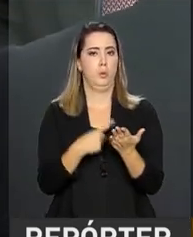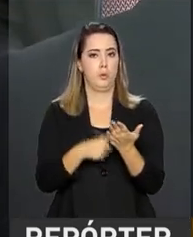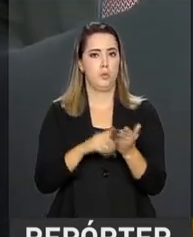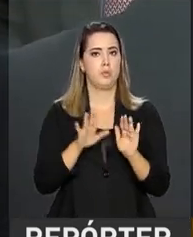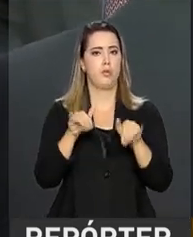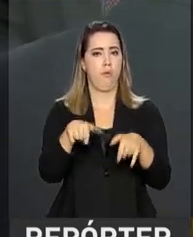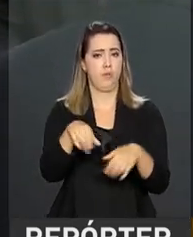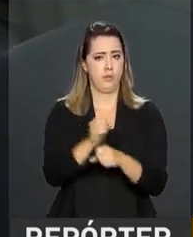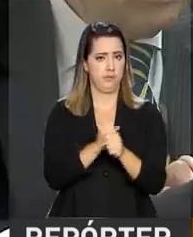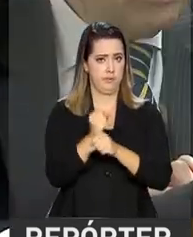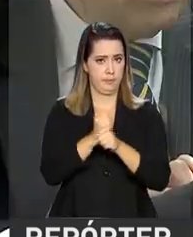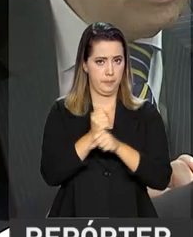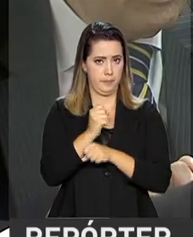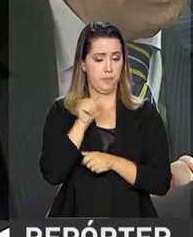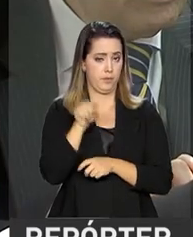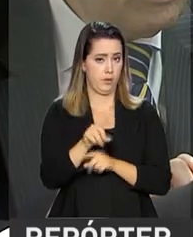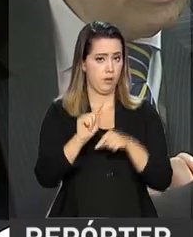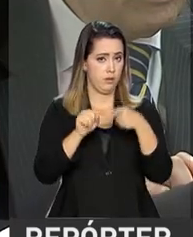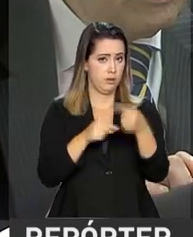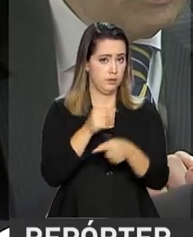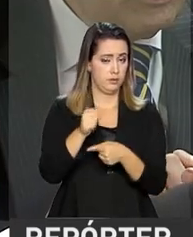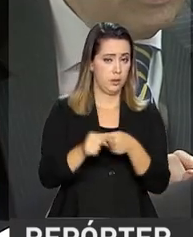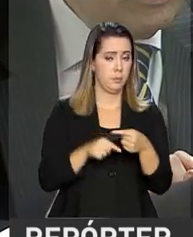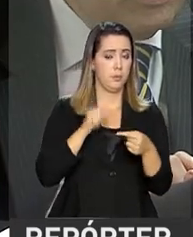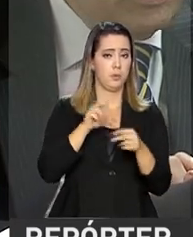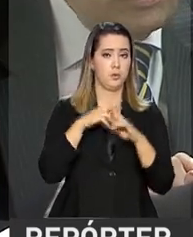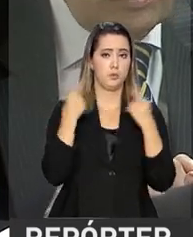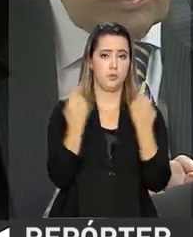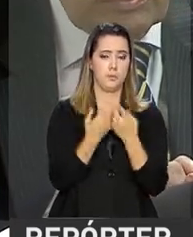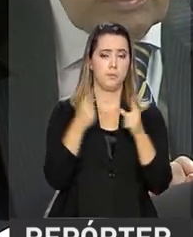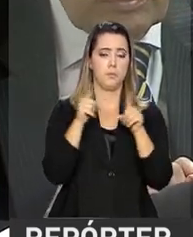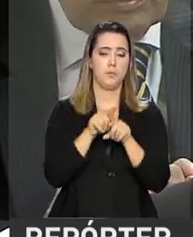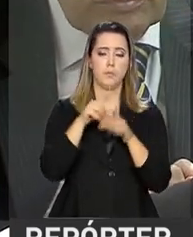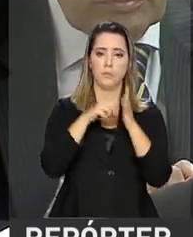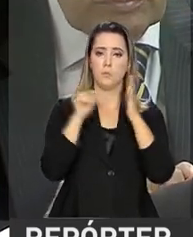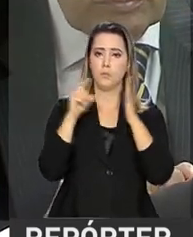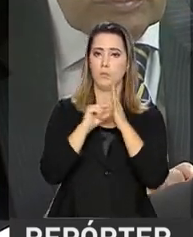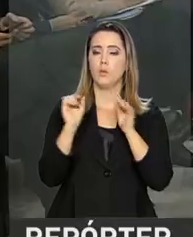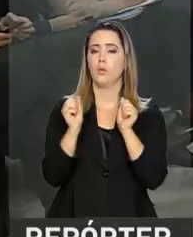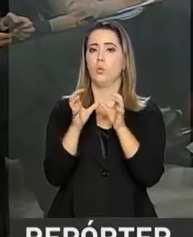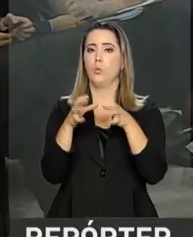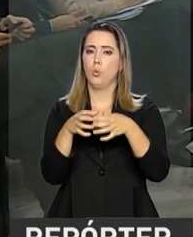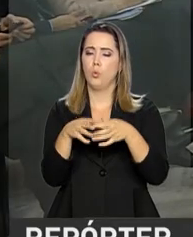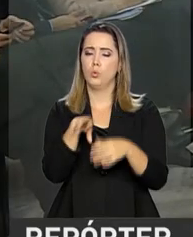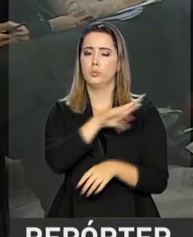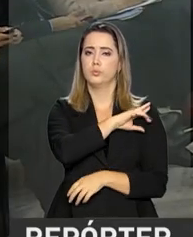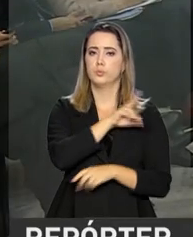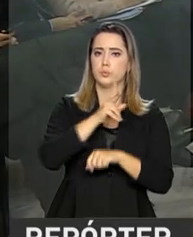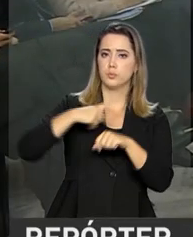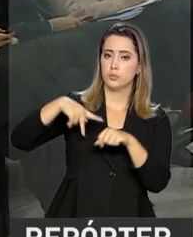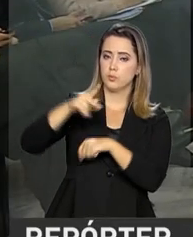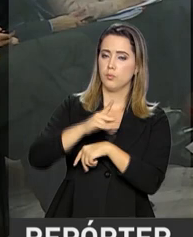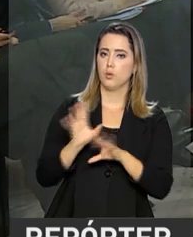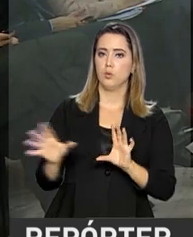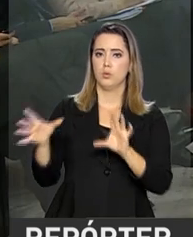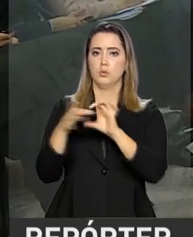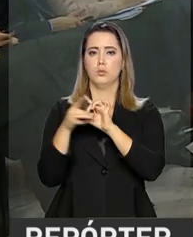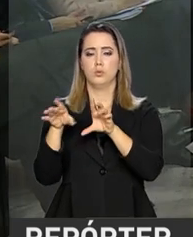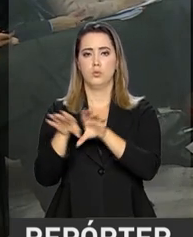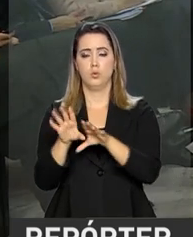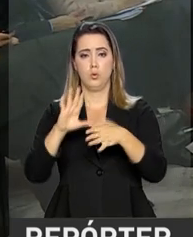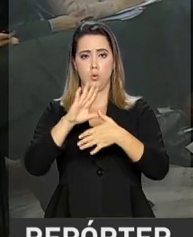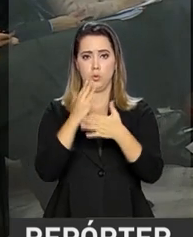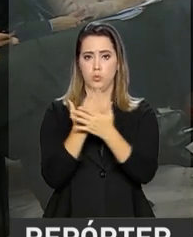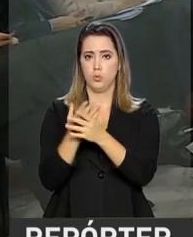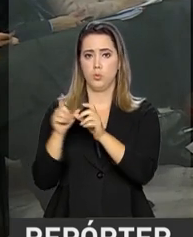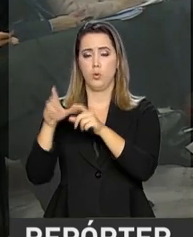o final deste ano, depois de participar de uma reunião no Palácio do Planalto com representantes de países integrantes do Mercado